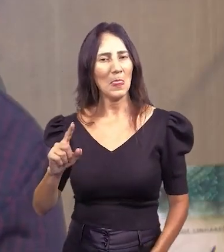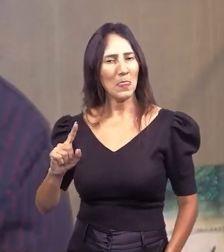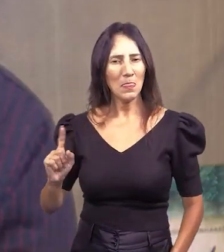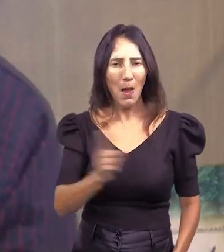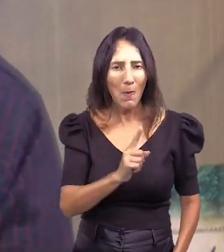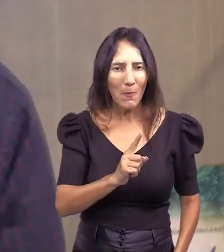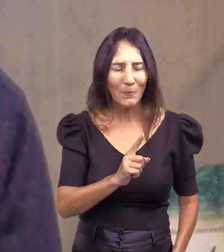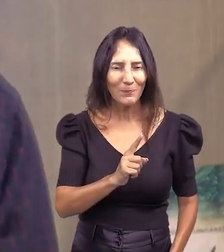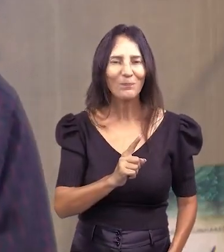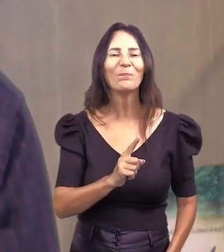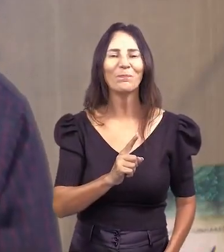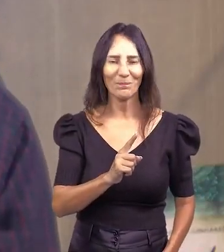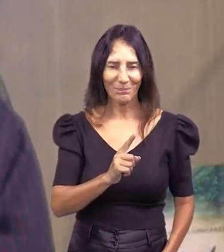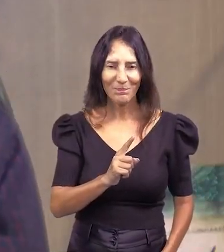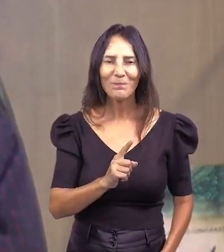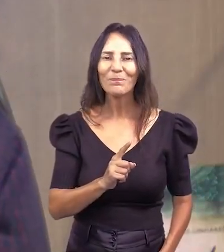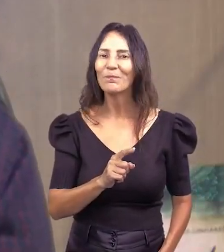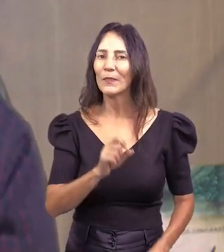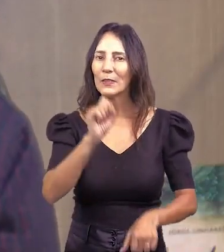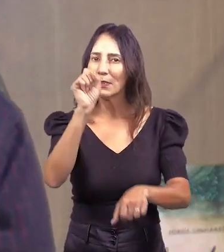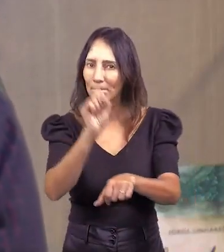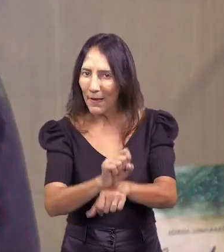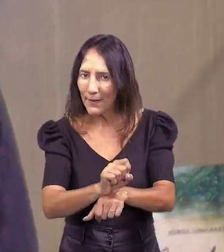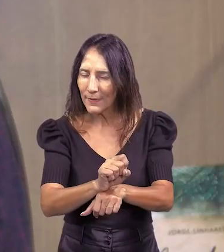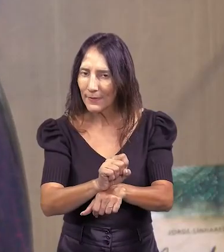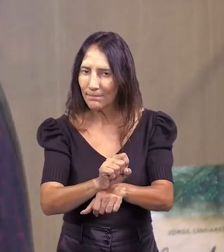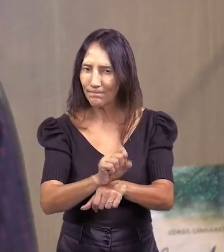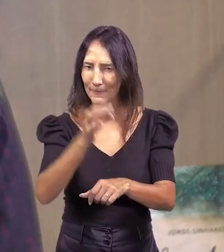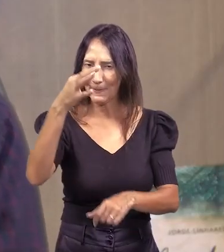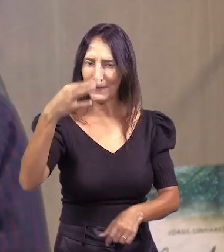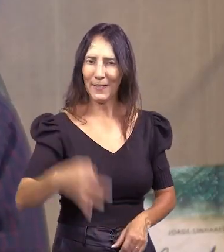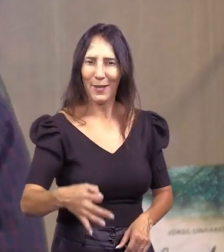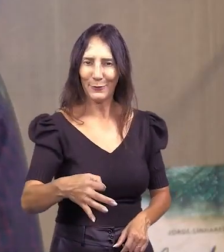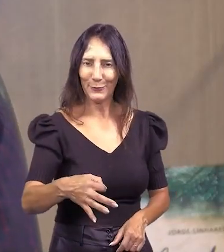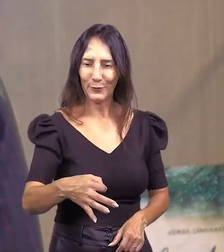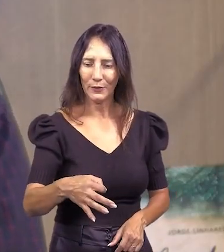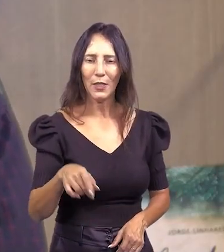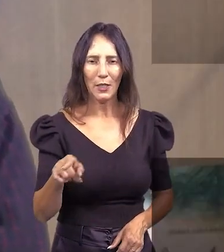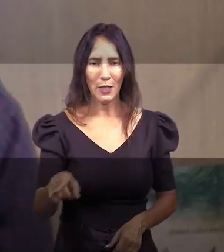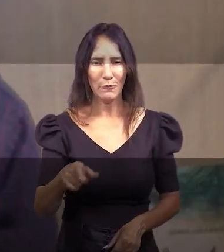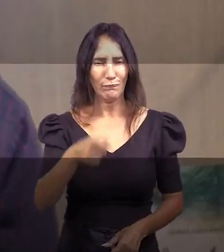sim. O não, era não. O espere, era